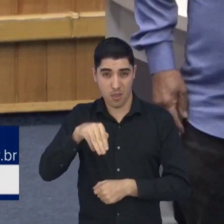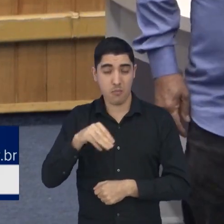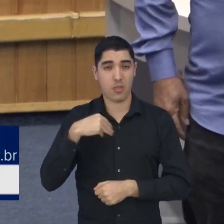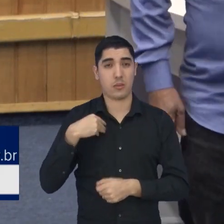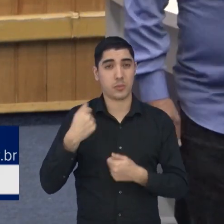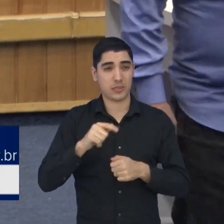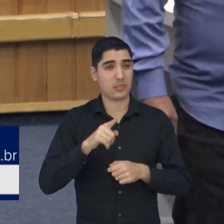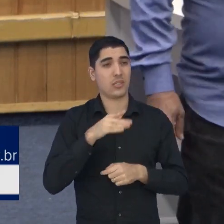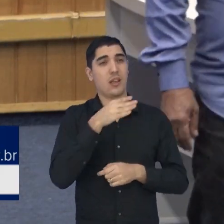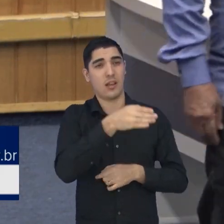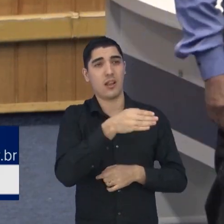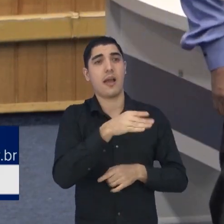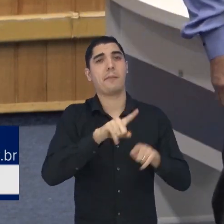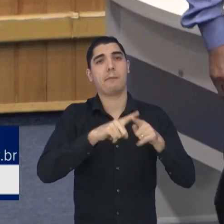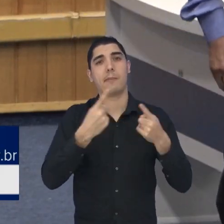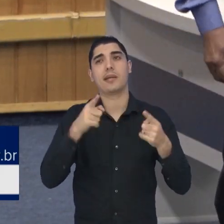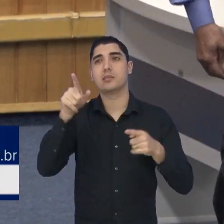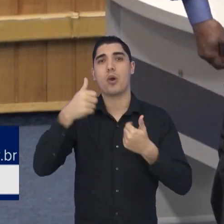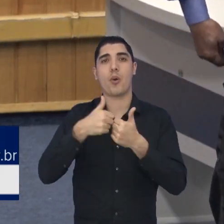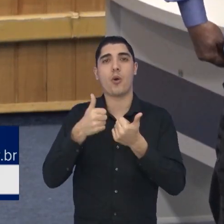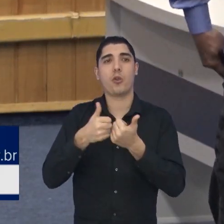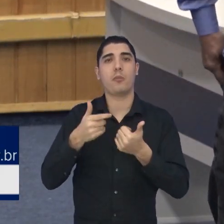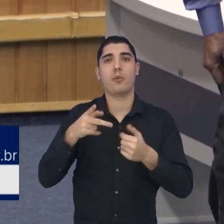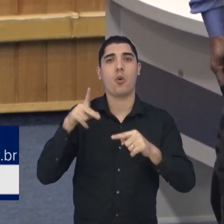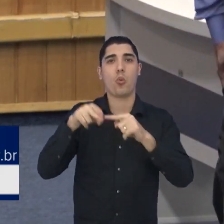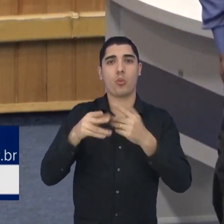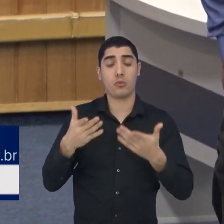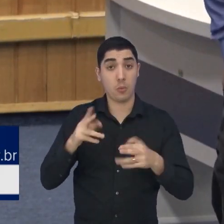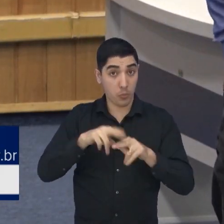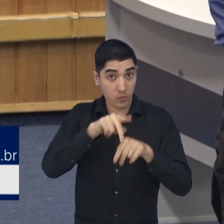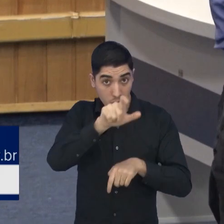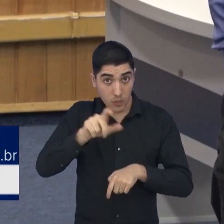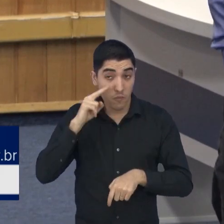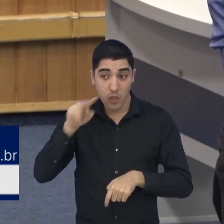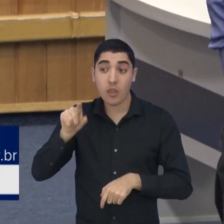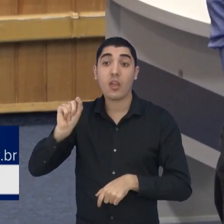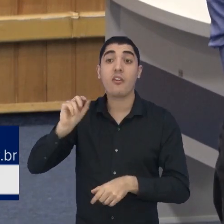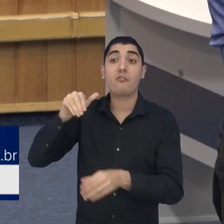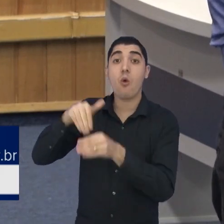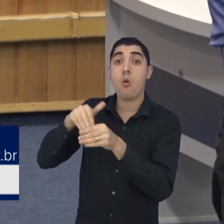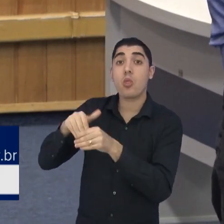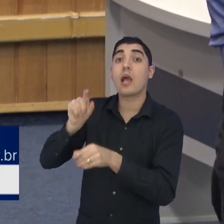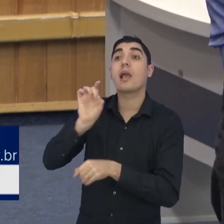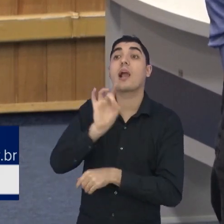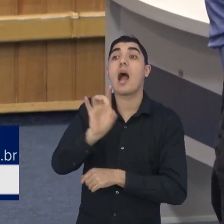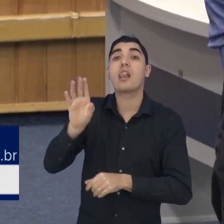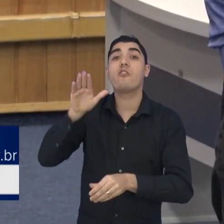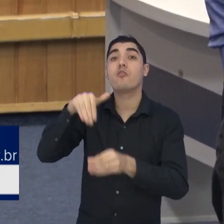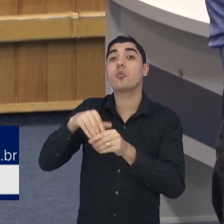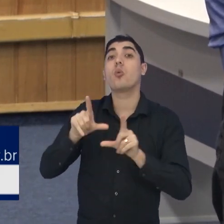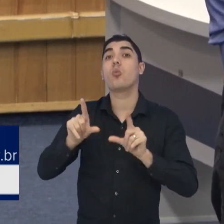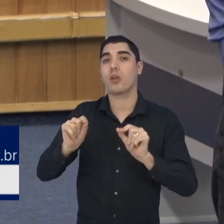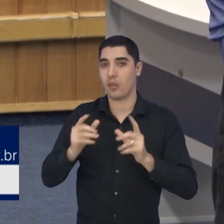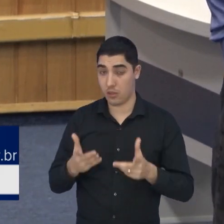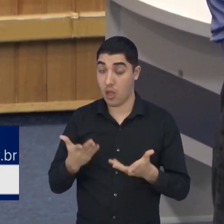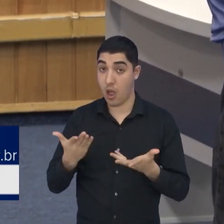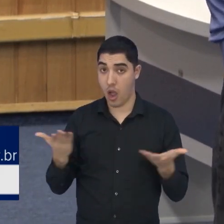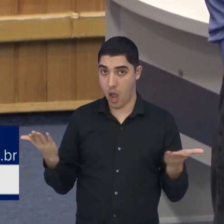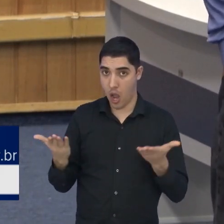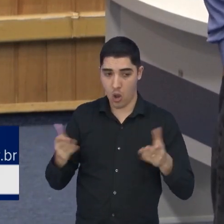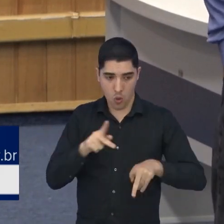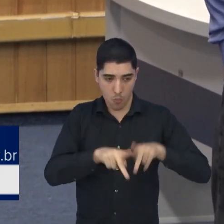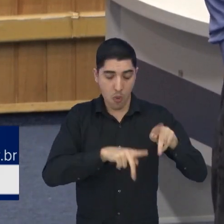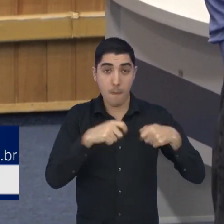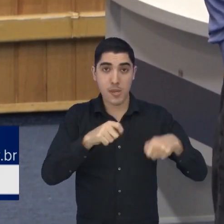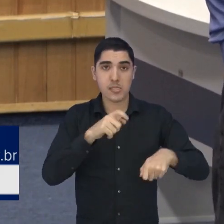cortado. Por favor, acompanhe essa votação e vê quem que é o voto de cada um. Eu acho que está na hora da população